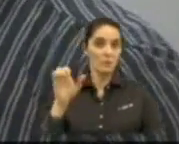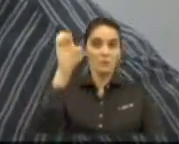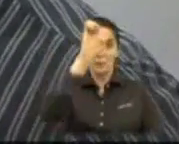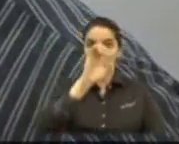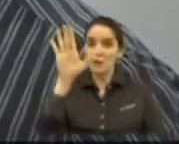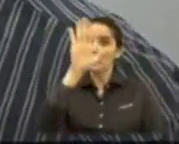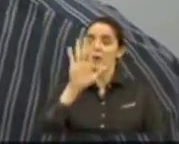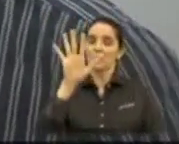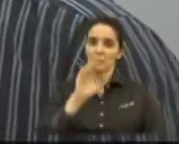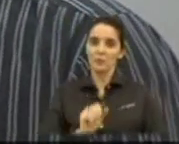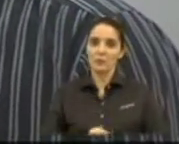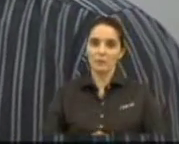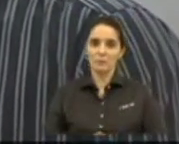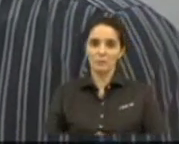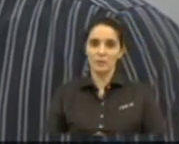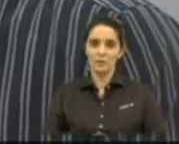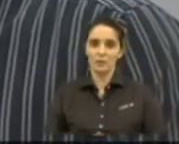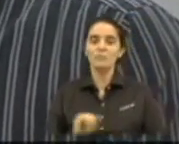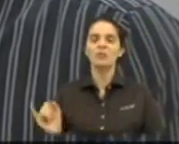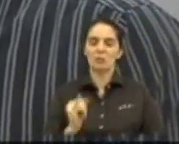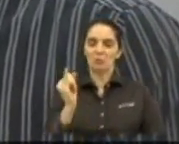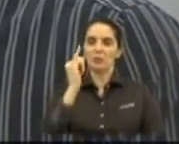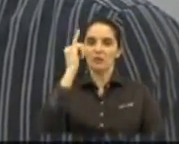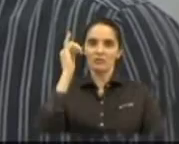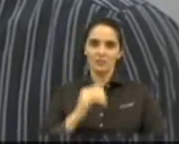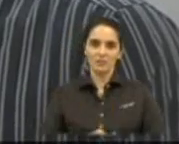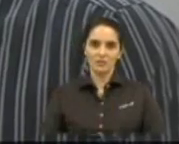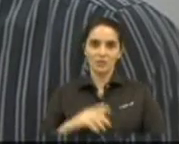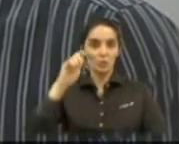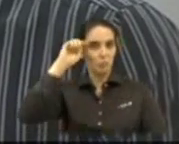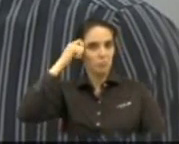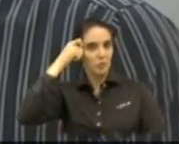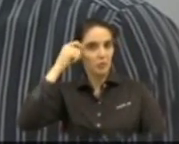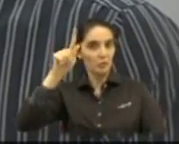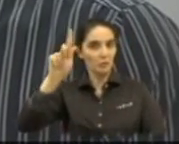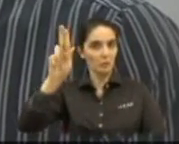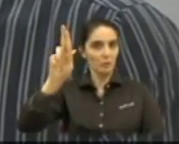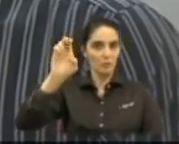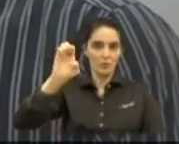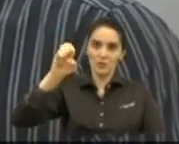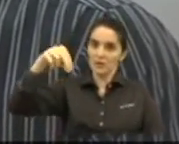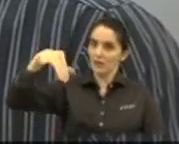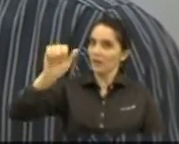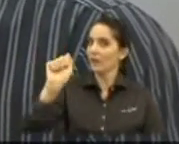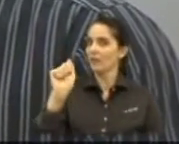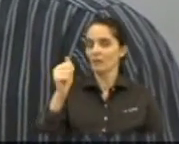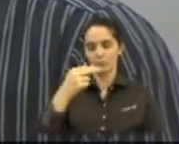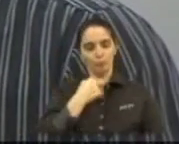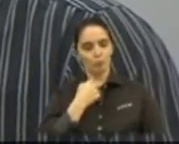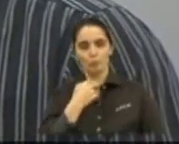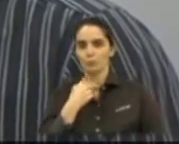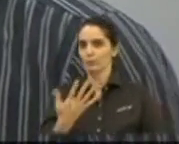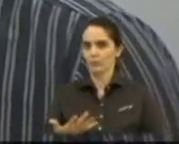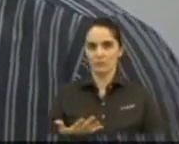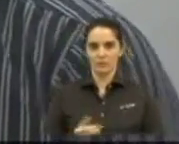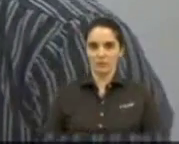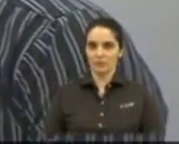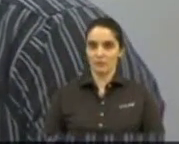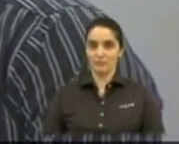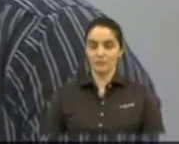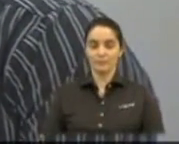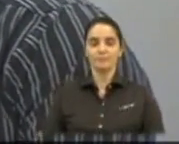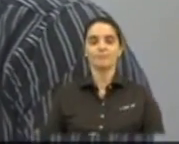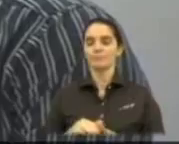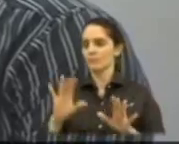um mineiro ou de um cidadão queniano. Essa situação tem que acabar. E nós precisamos nos movimentar com relação a